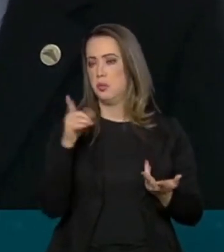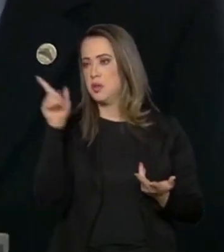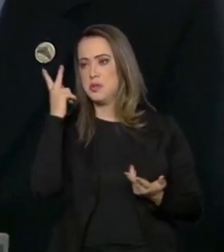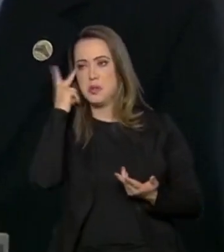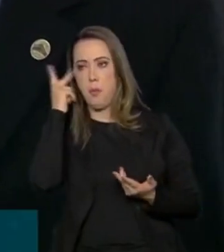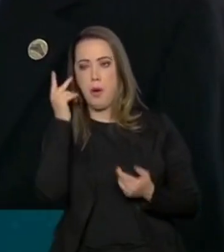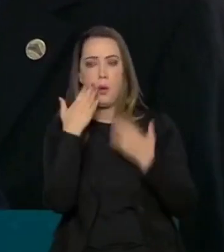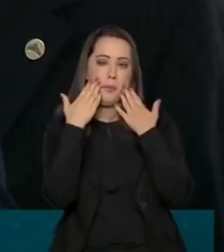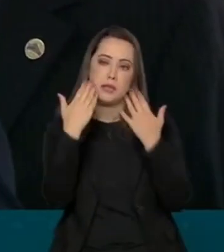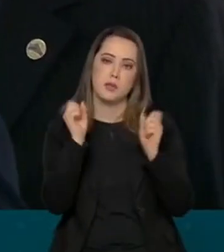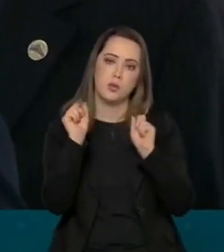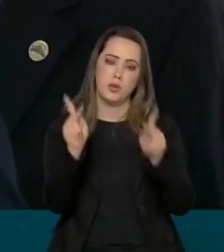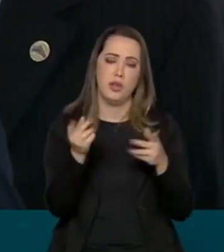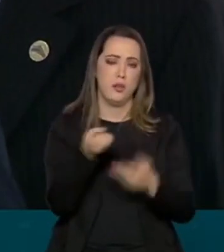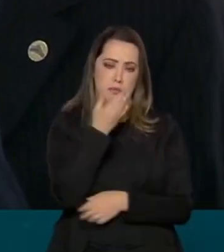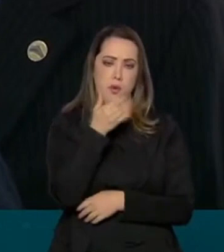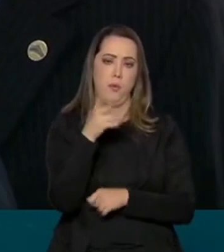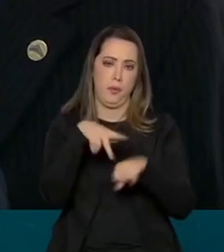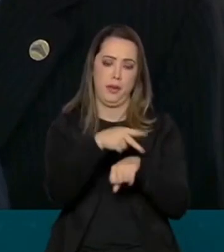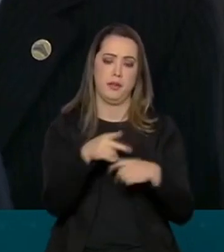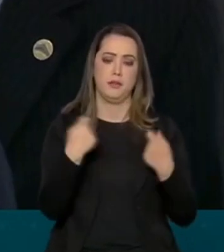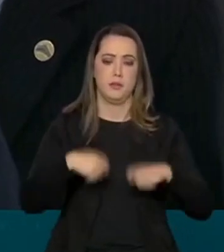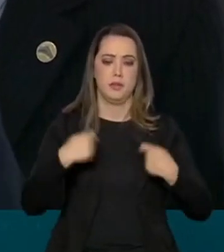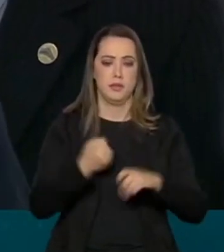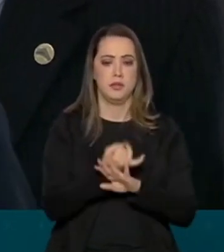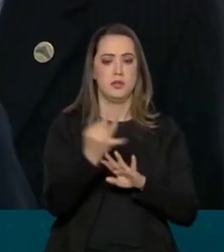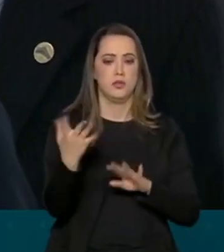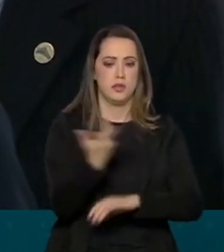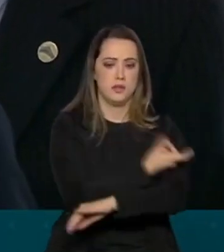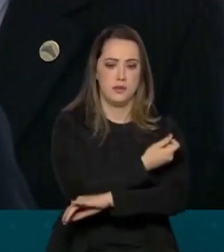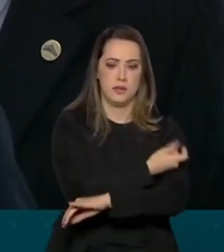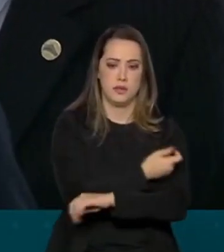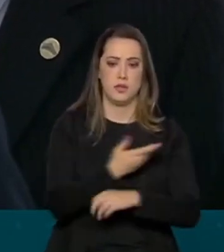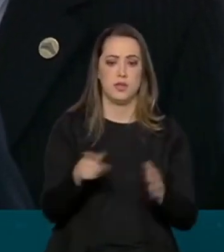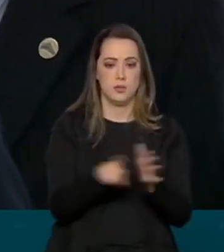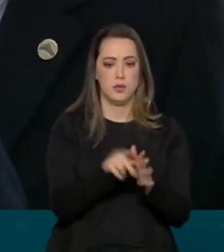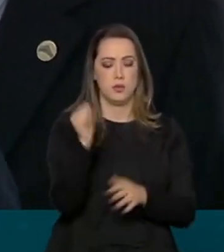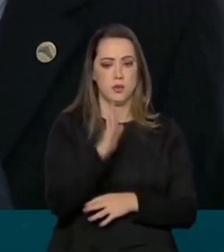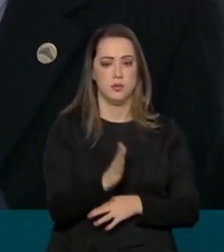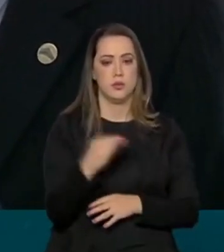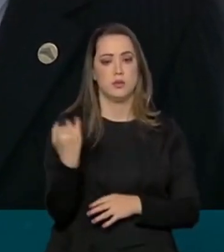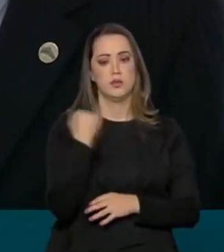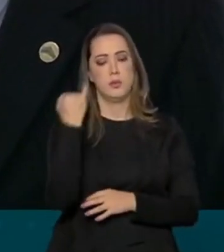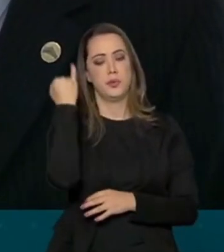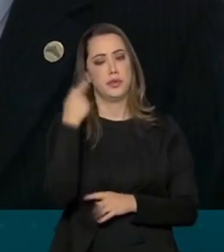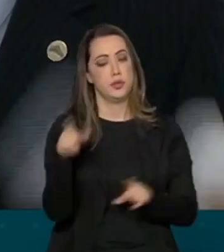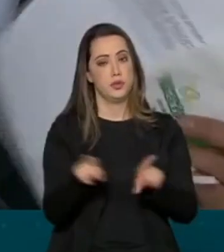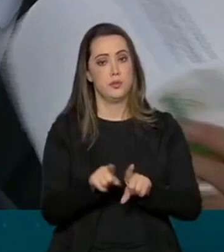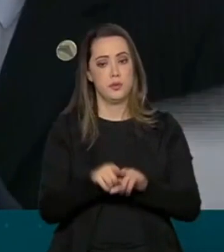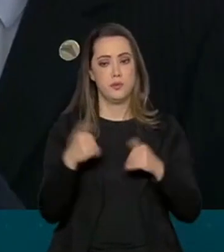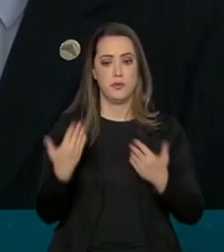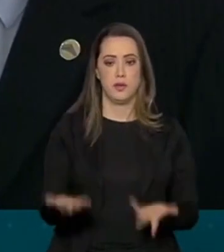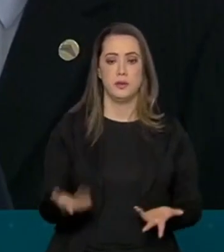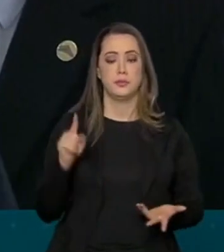Paulo essa outra possibilidade, o que é bom para o país. A gente precisa ter várias vacinas nacionais. Então, é importante, né, é importante, essa